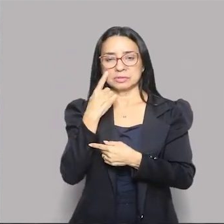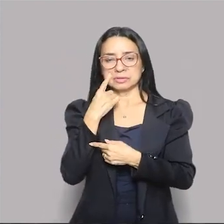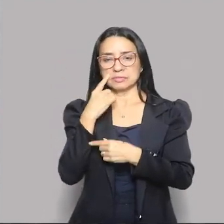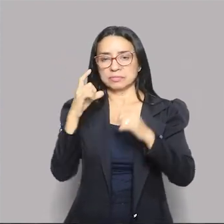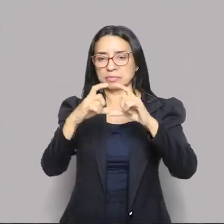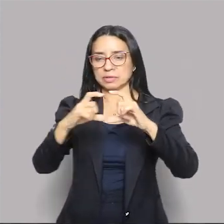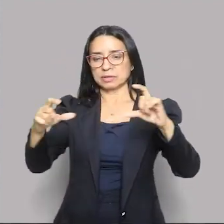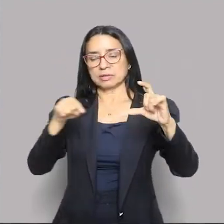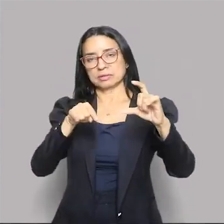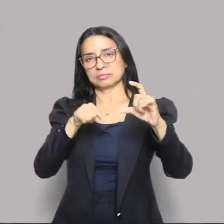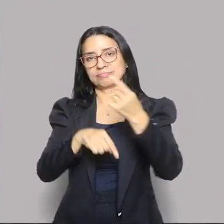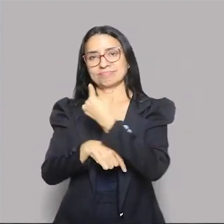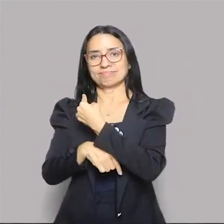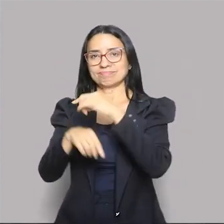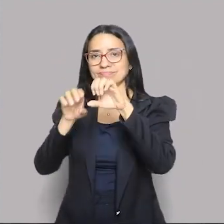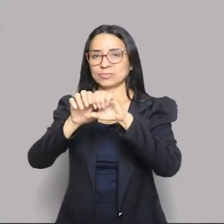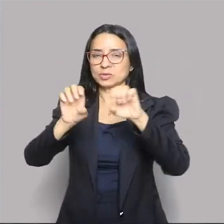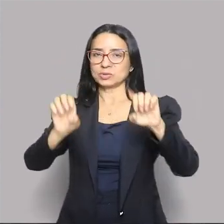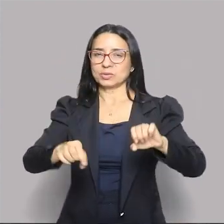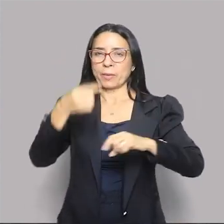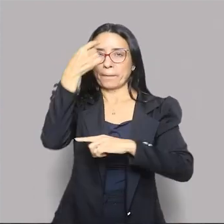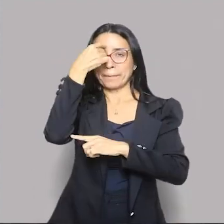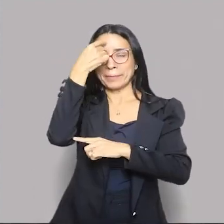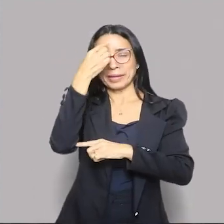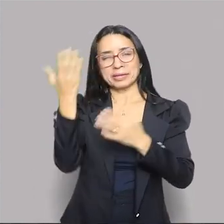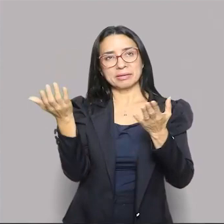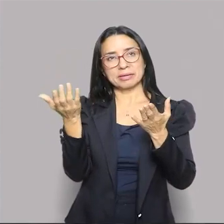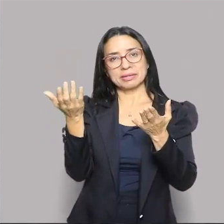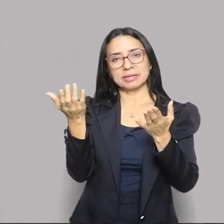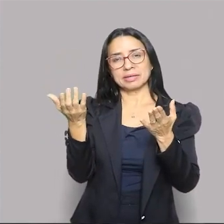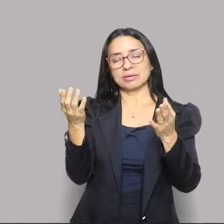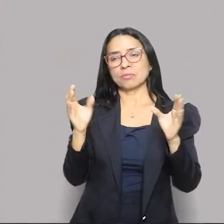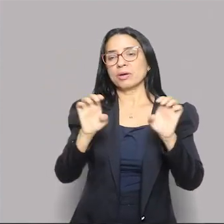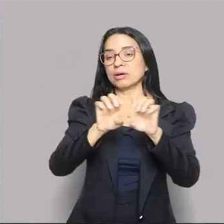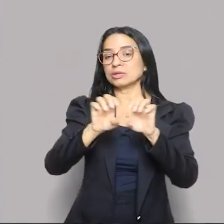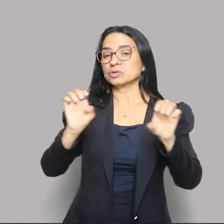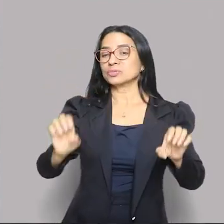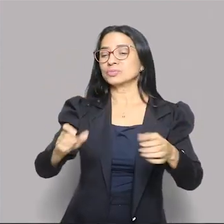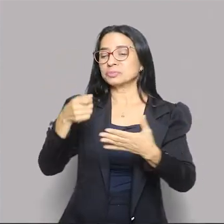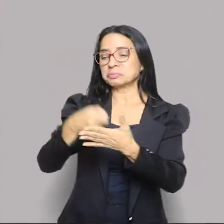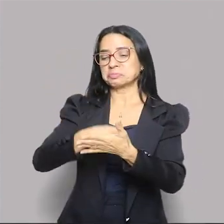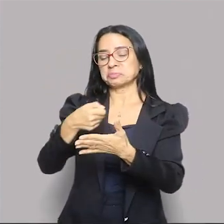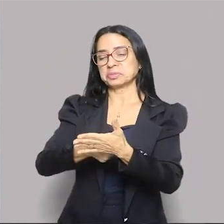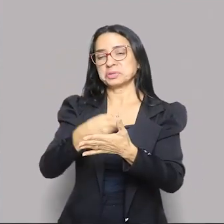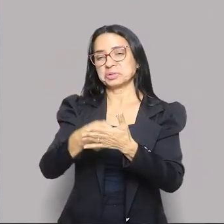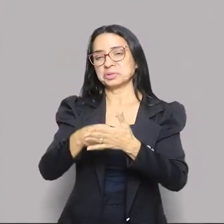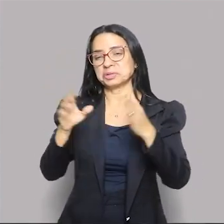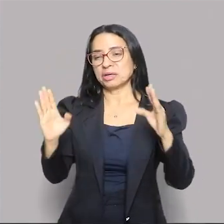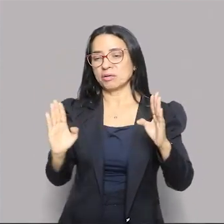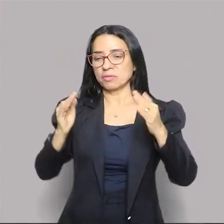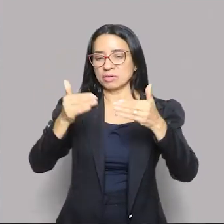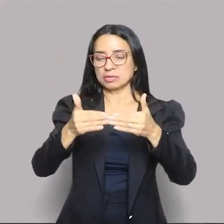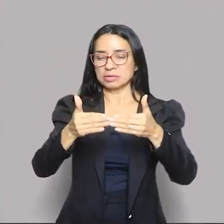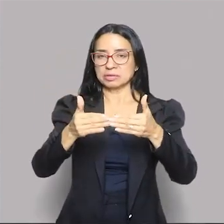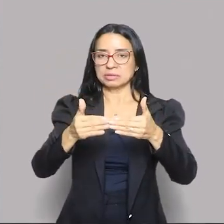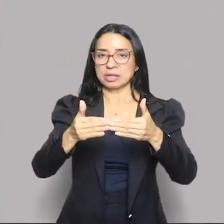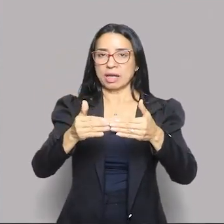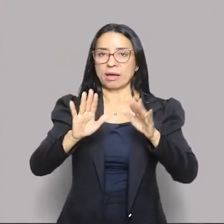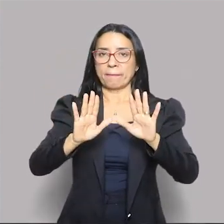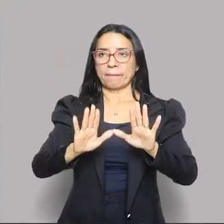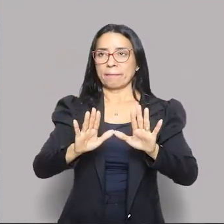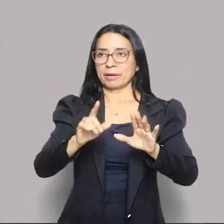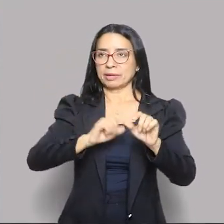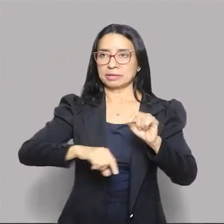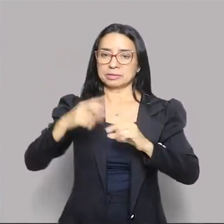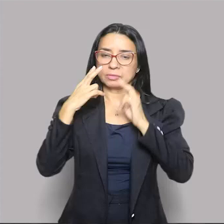aqui e a gente pensa que isso aqui se trata de uma estrutura muito fechada, muito rígida, muito engessada. Mas, na hora que